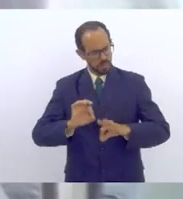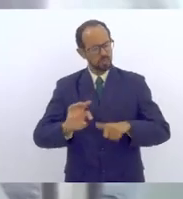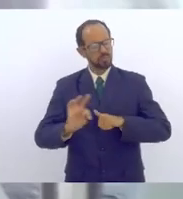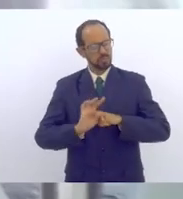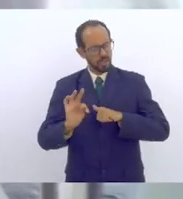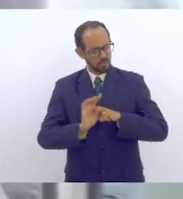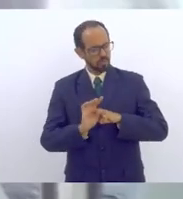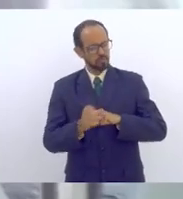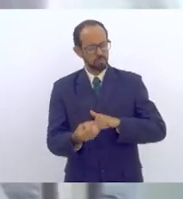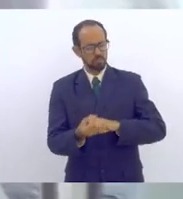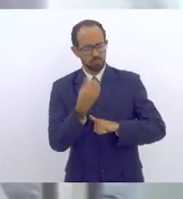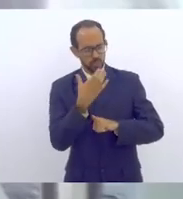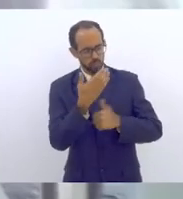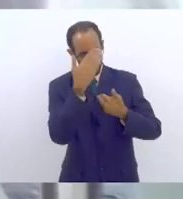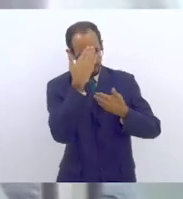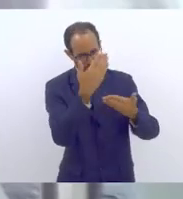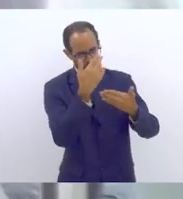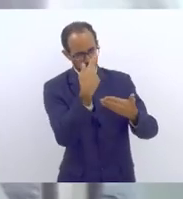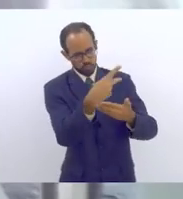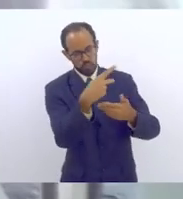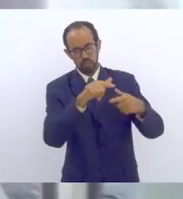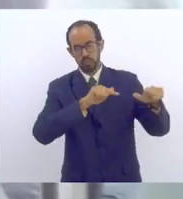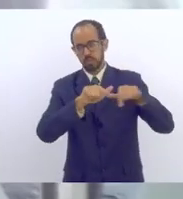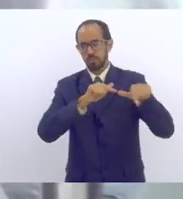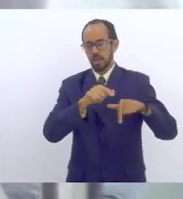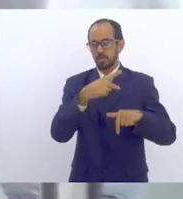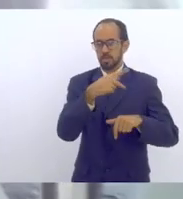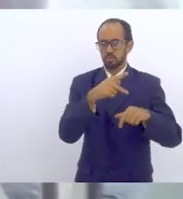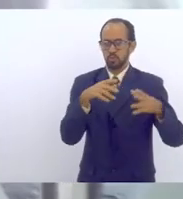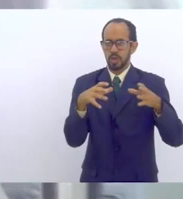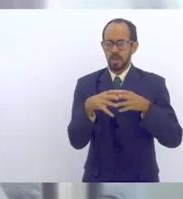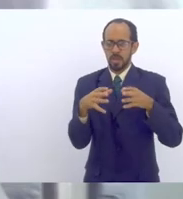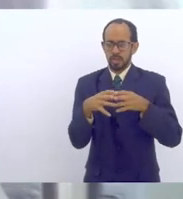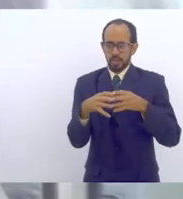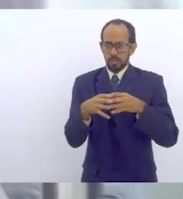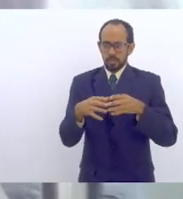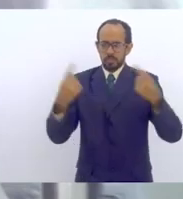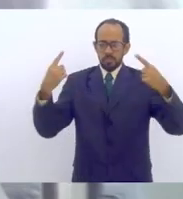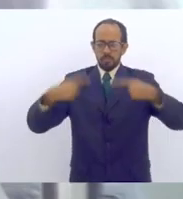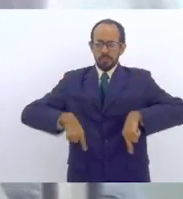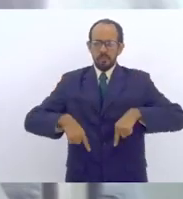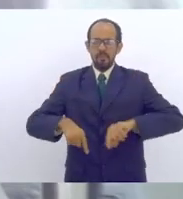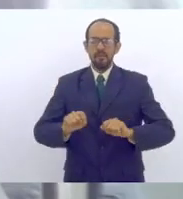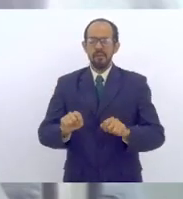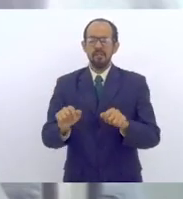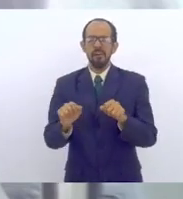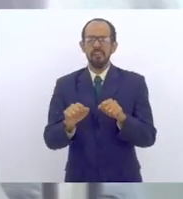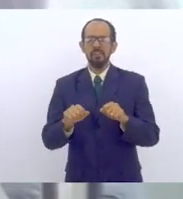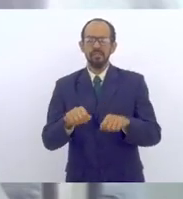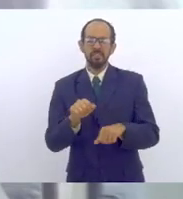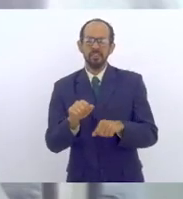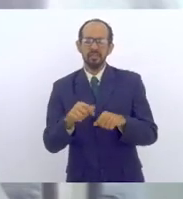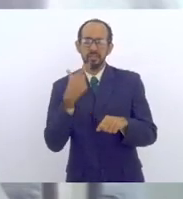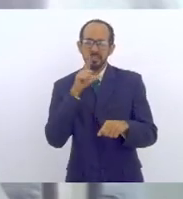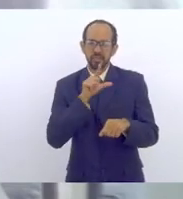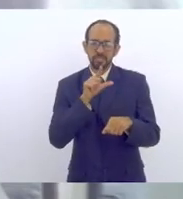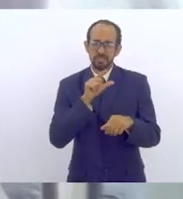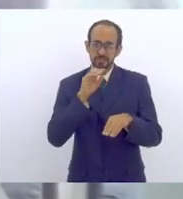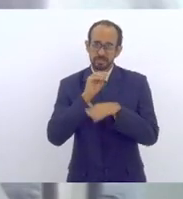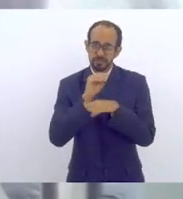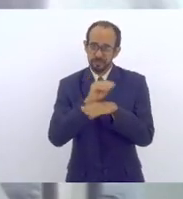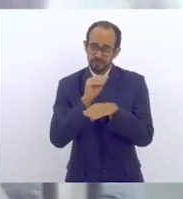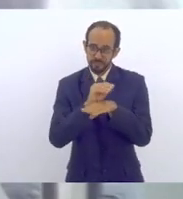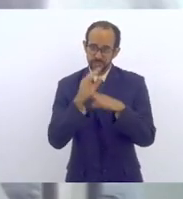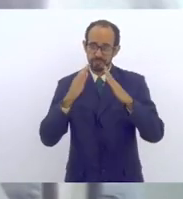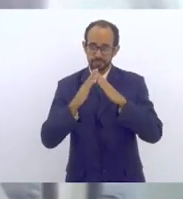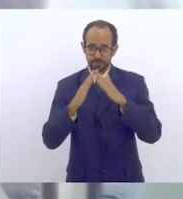isso então quero agradecer o teu serviço prestado da tua equipe É nesse desafio da gente tratar de habitação pode ter certeza no Congresso Nacional